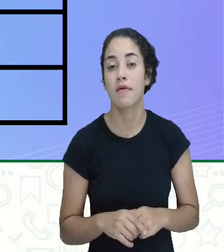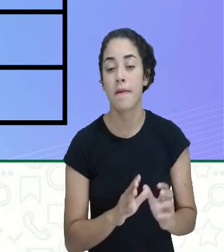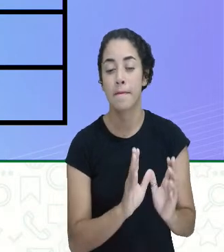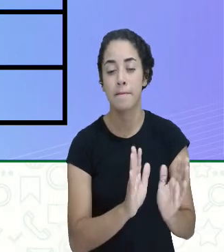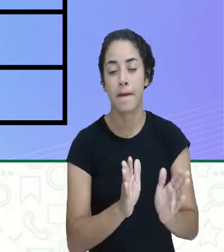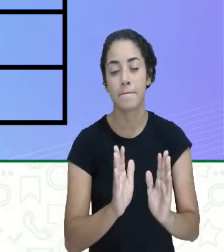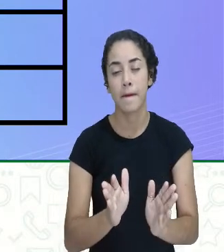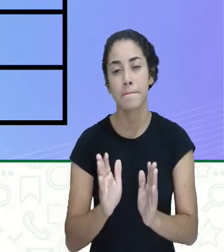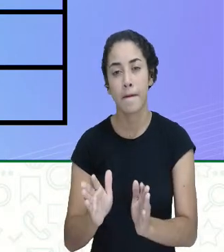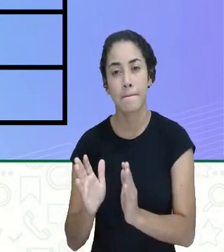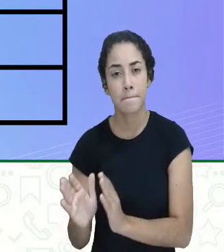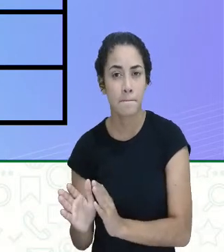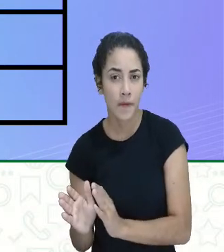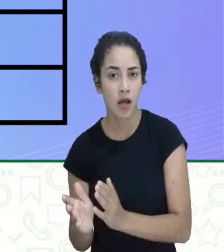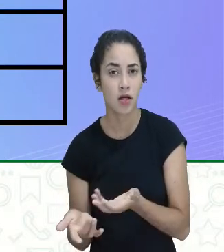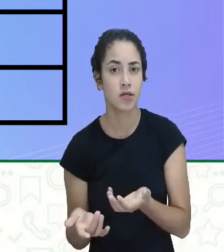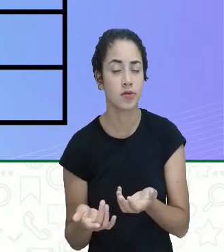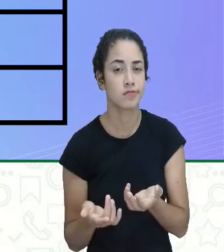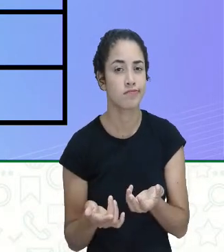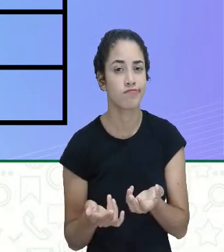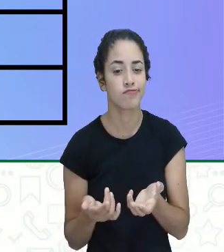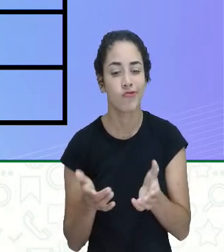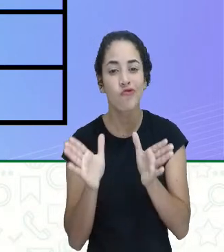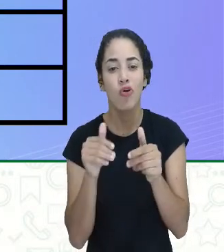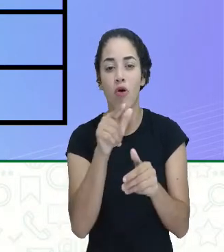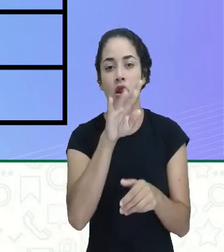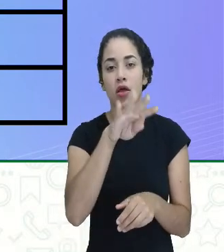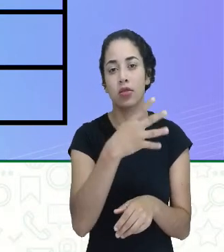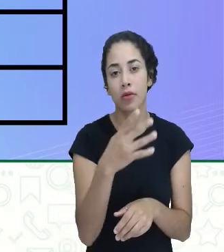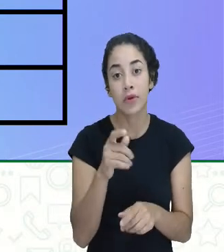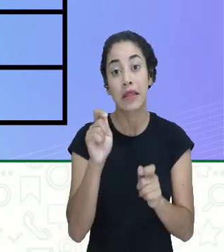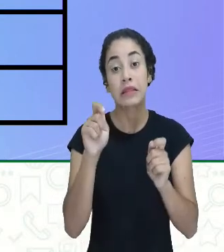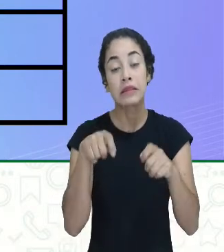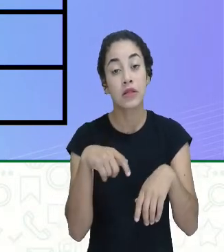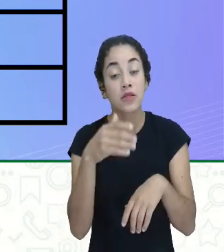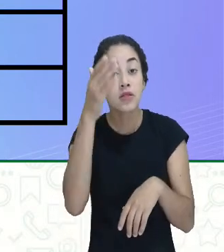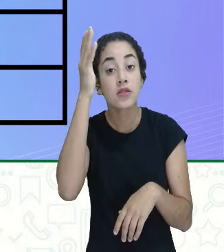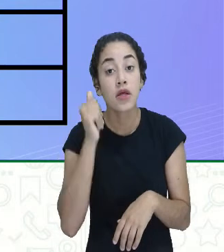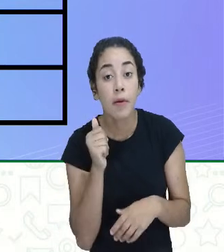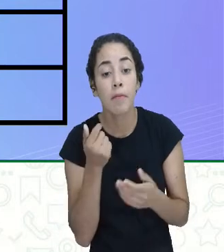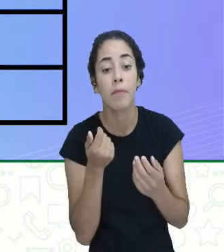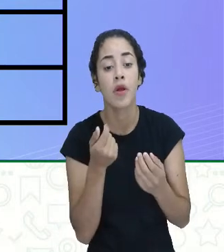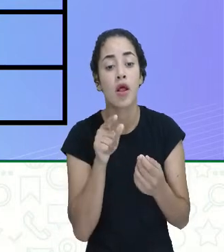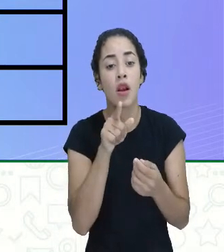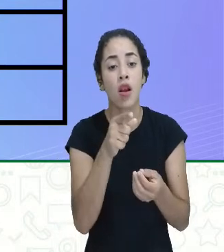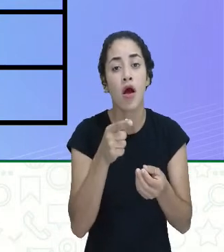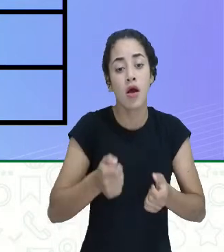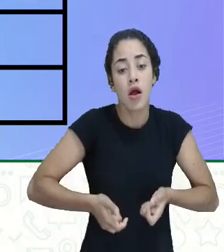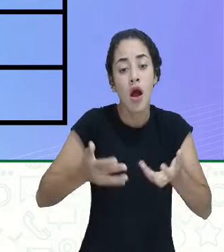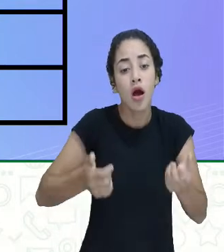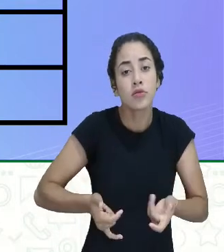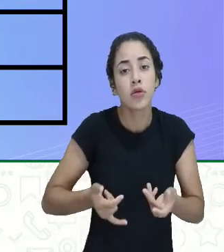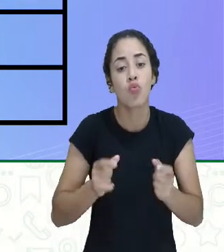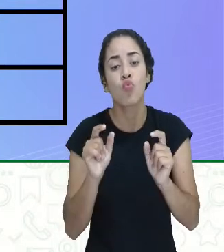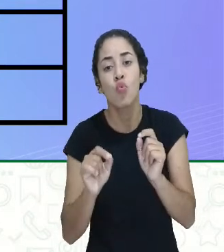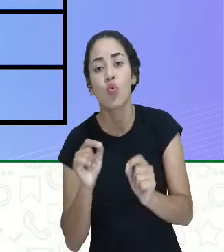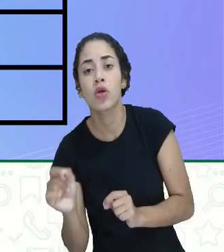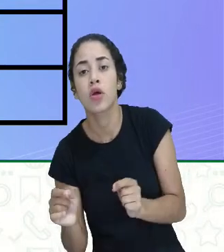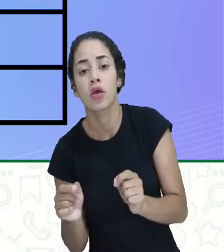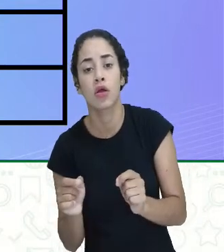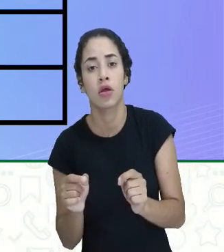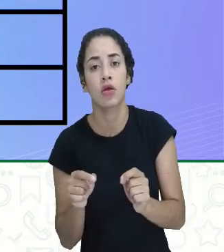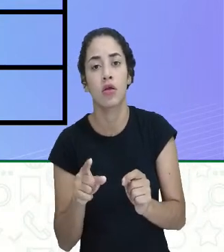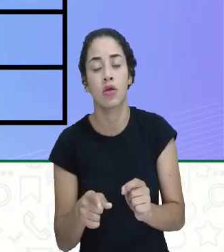organizar conforme essa tabela, você vai ter uma ideia melhor do seu gasto, do seu